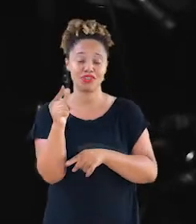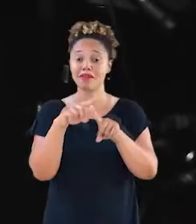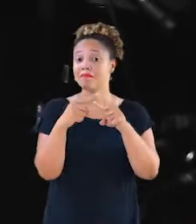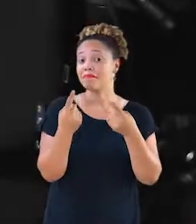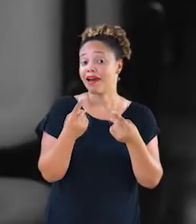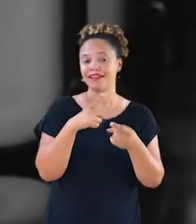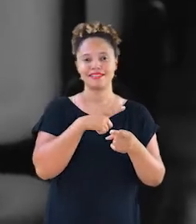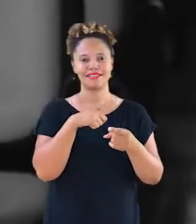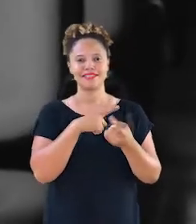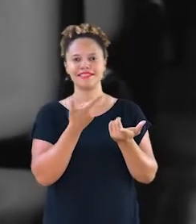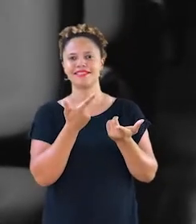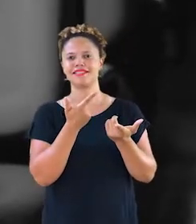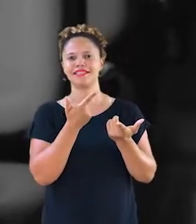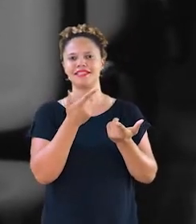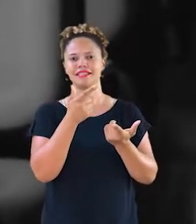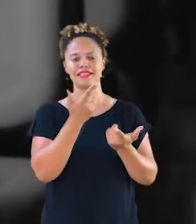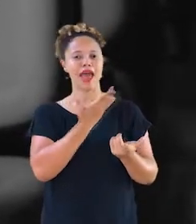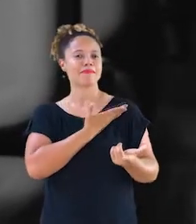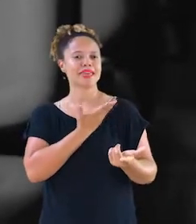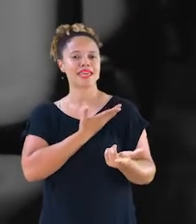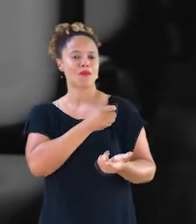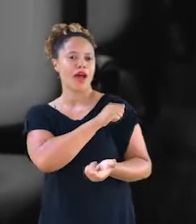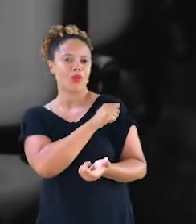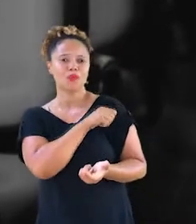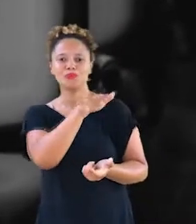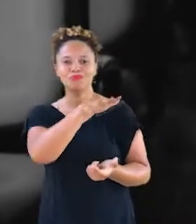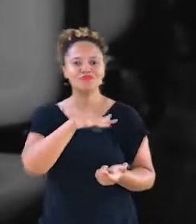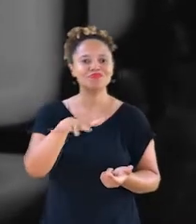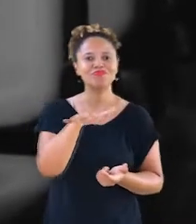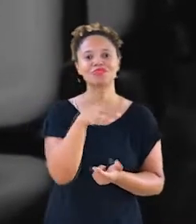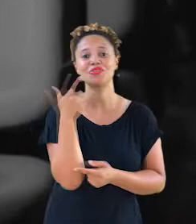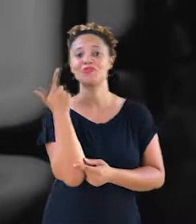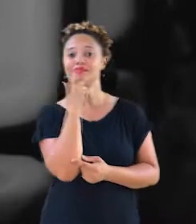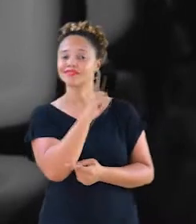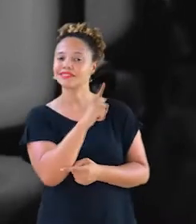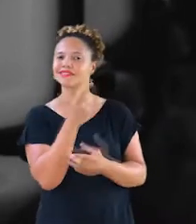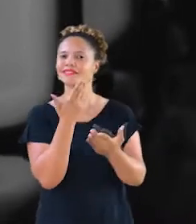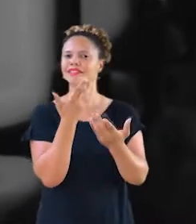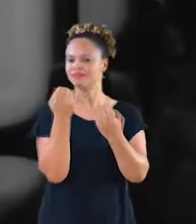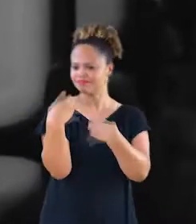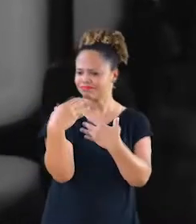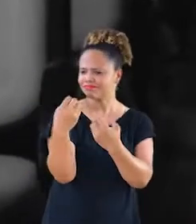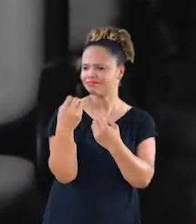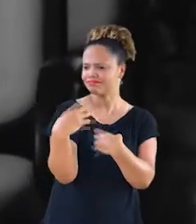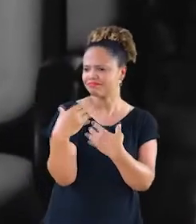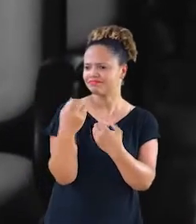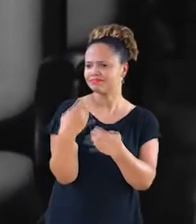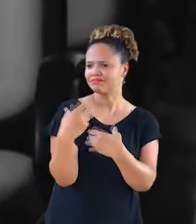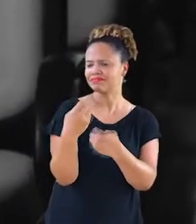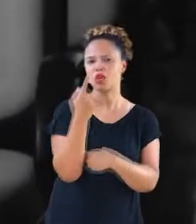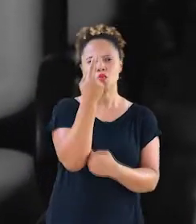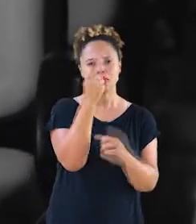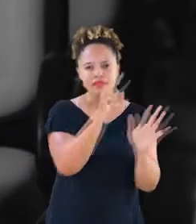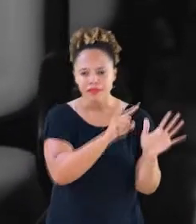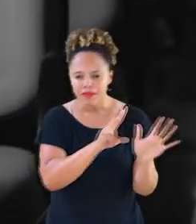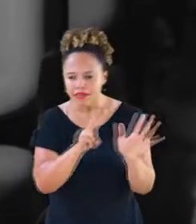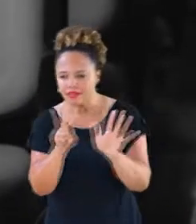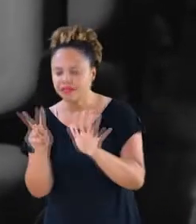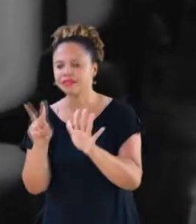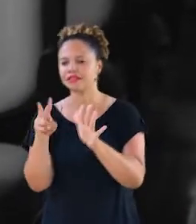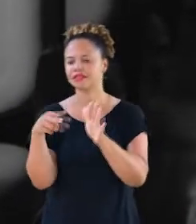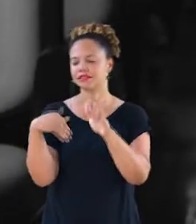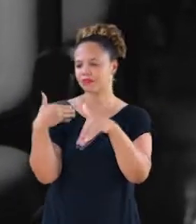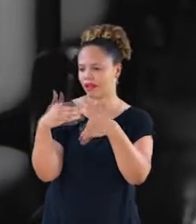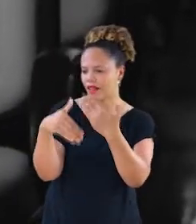tinha na época. E aí já fui aprendendo com o menino que sabia um pouquinho, passava posição, uma semana tocando só isso. Mas foi muita identificação,